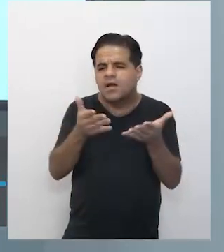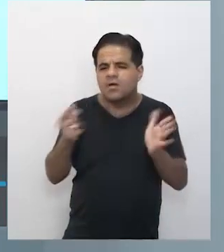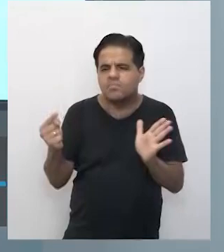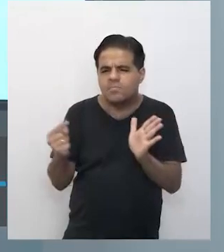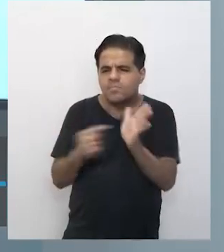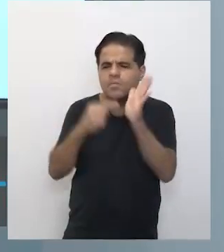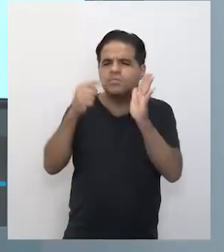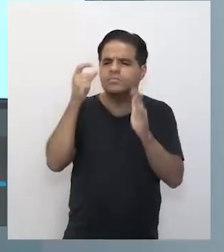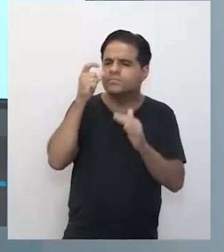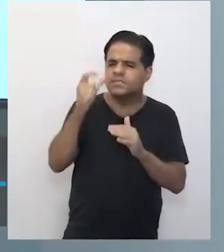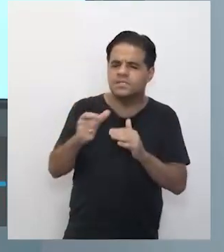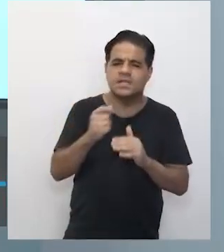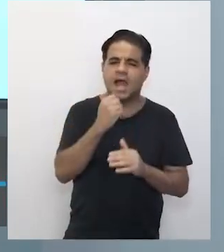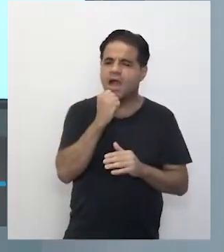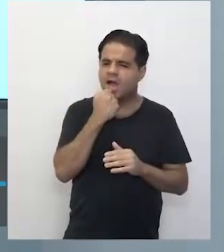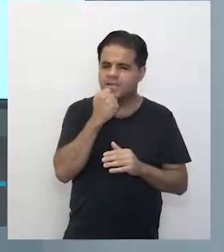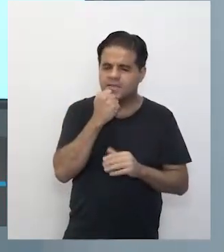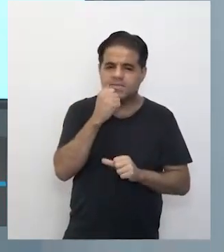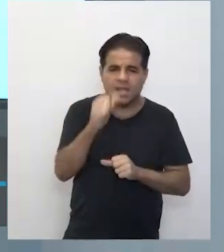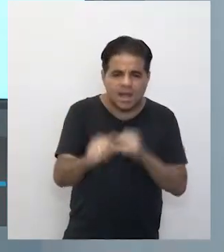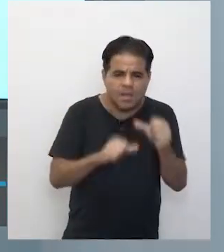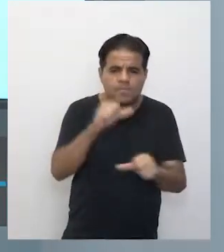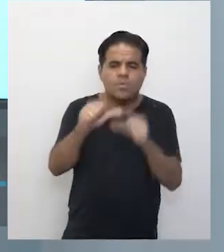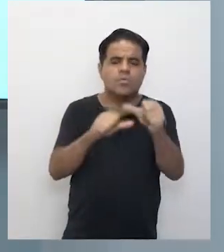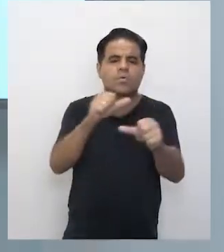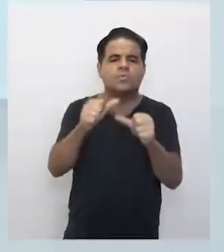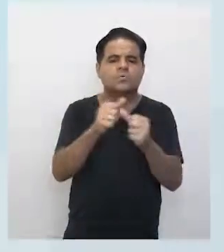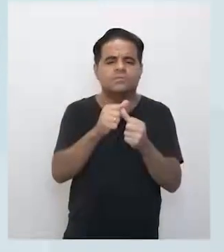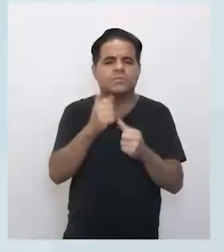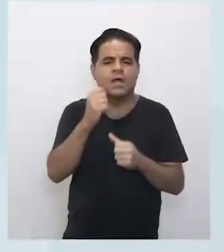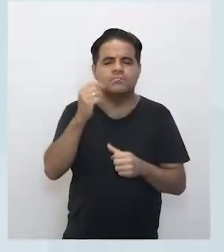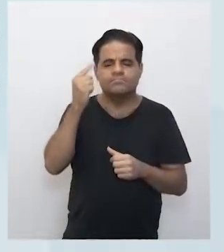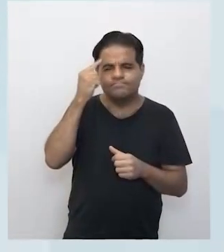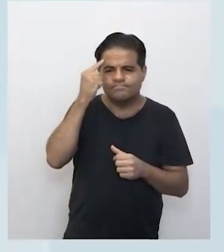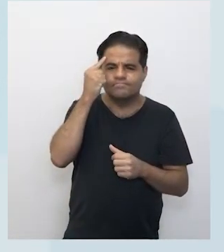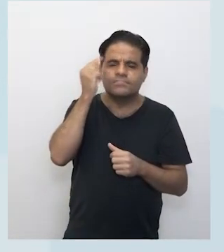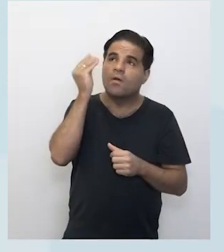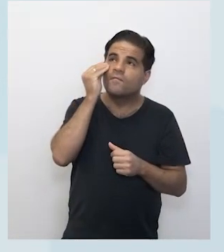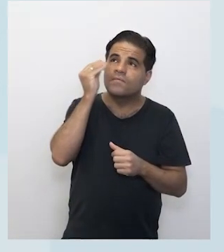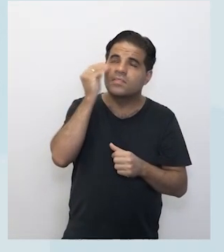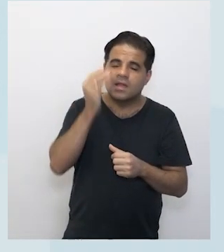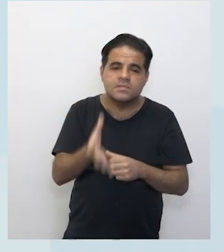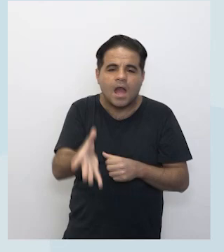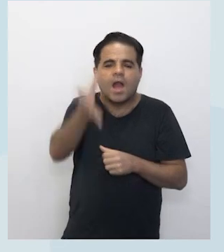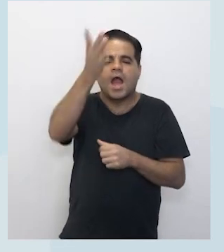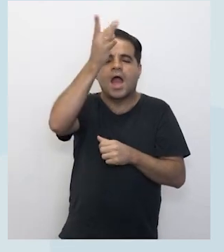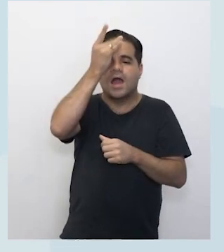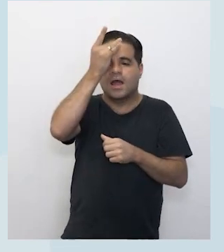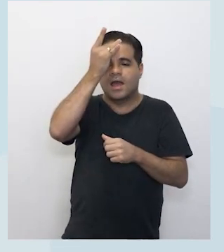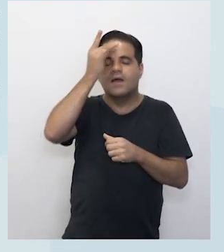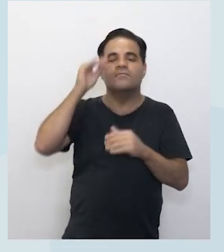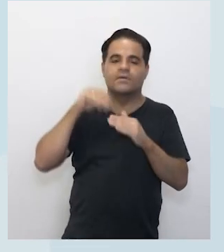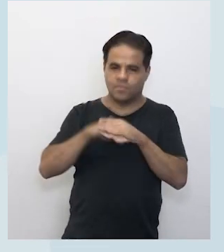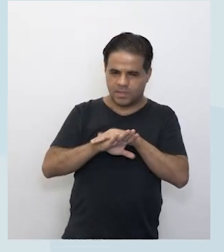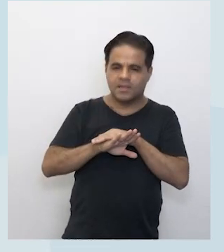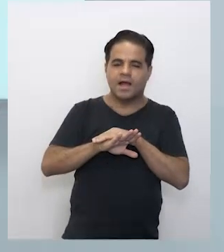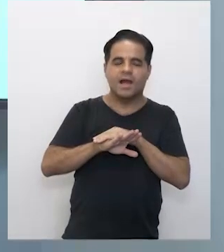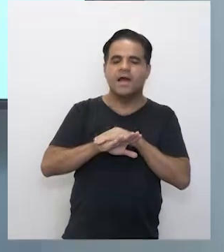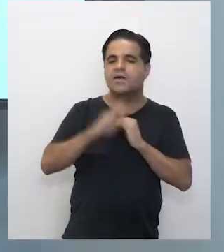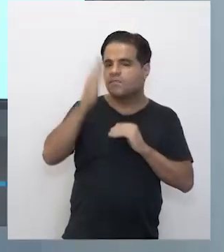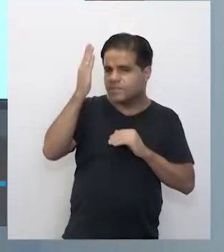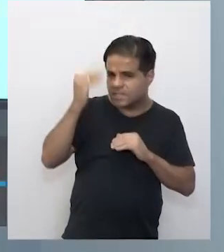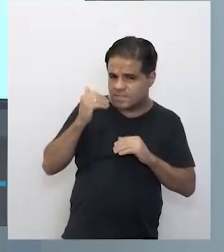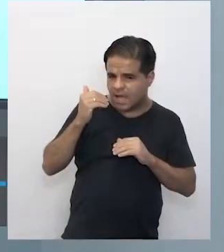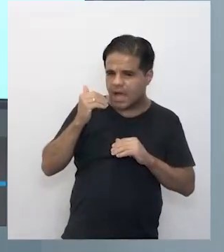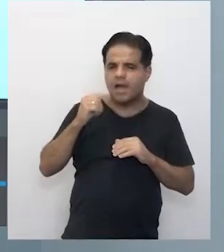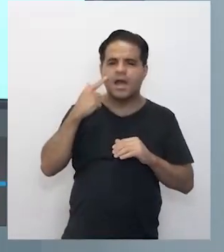bem interessante. A ciência muda de acordo com evidências. Isso aí você tem que gravar na sua cabeça. Por quê? Você sabe o que é um testemunho